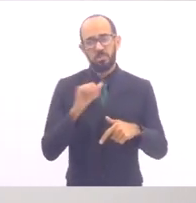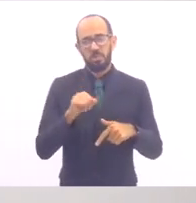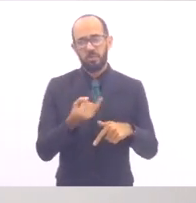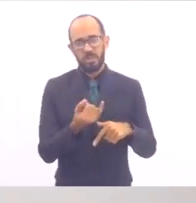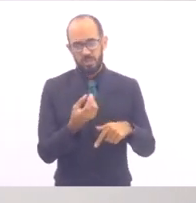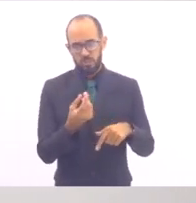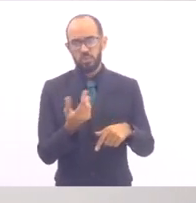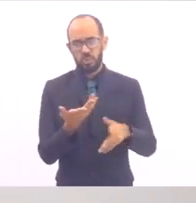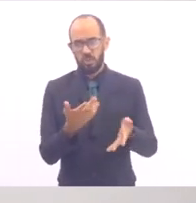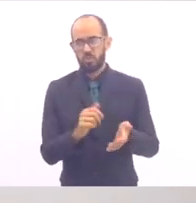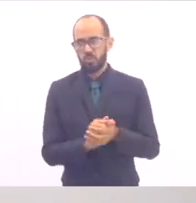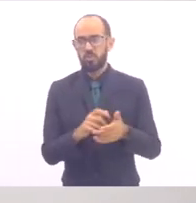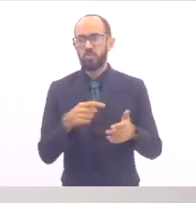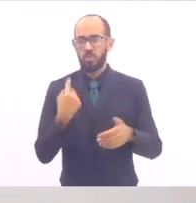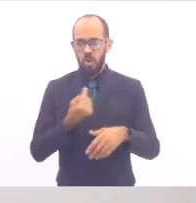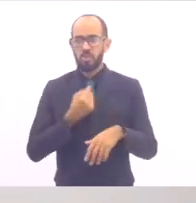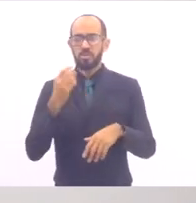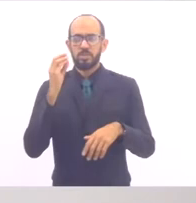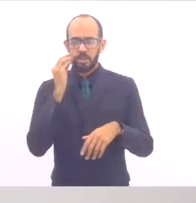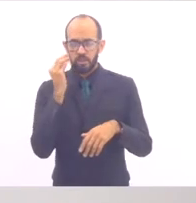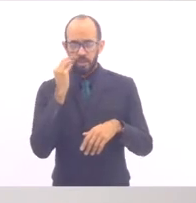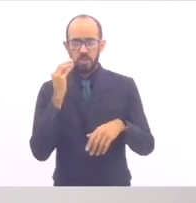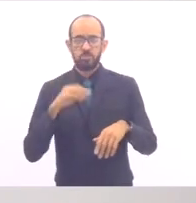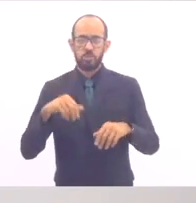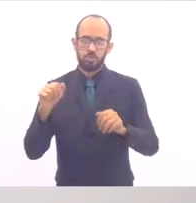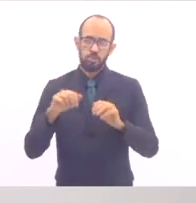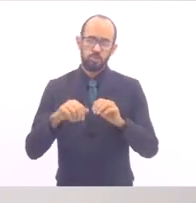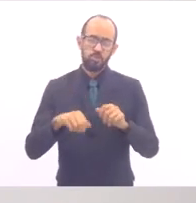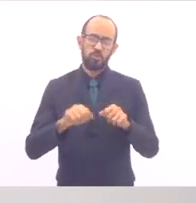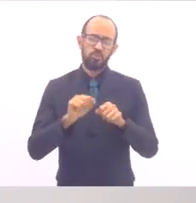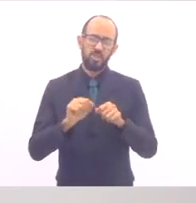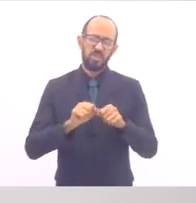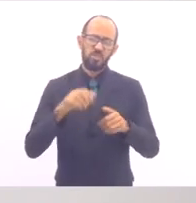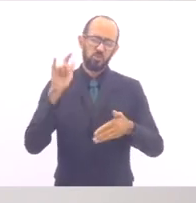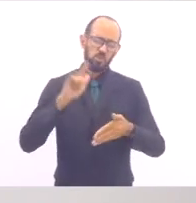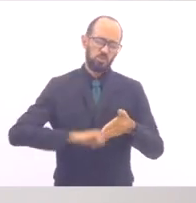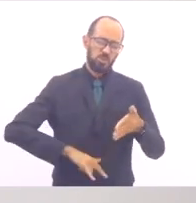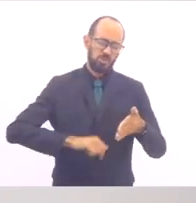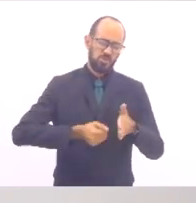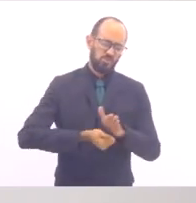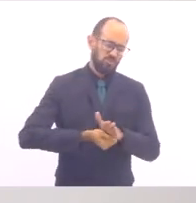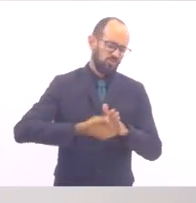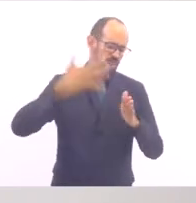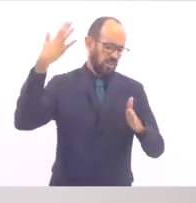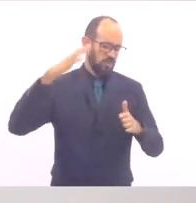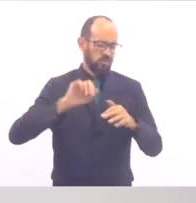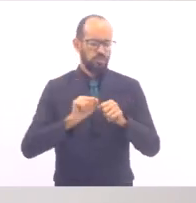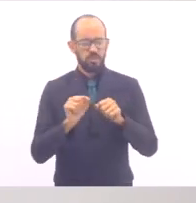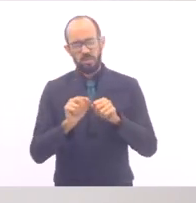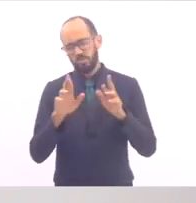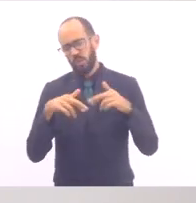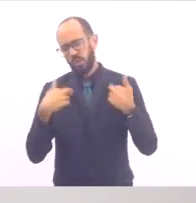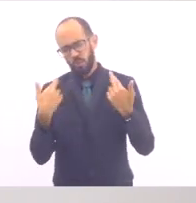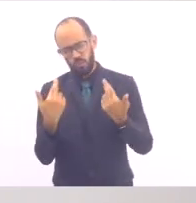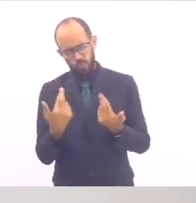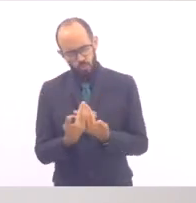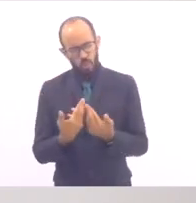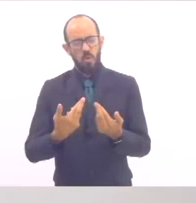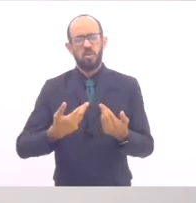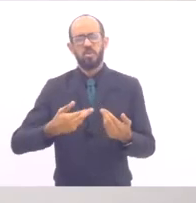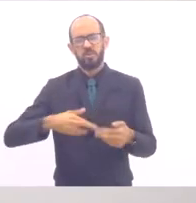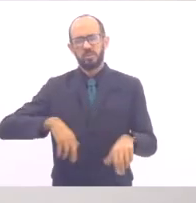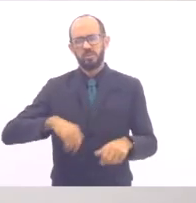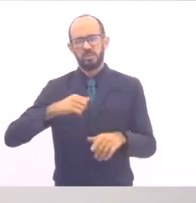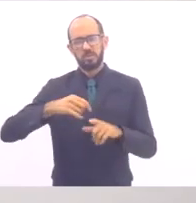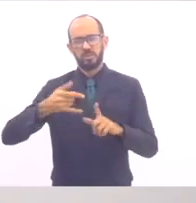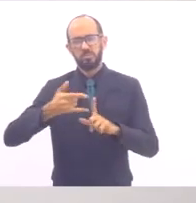gente podia e não podia, né? Protocolamos vários ofícios, fizemos reuniões pedindo, colocando à disposição em reunião